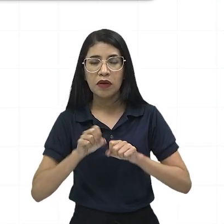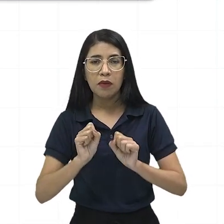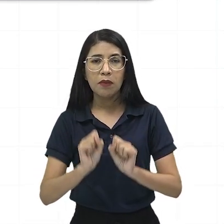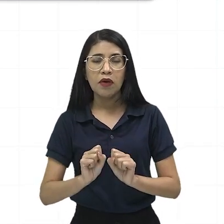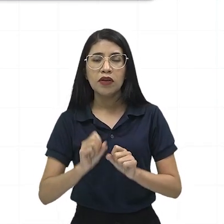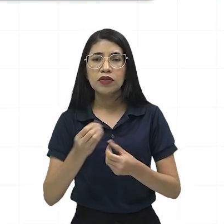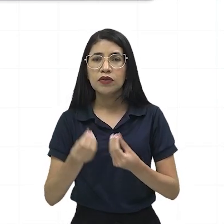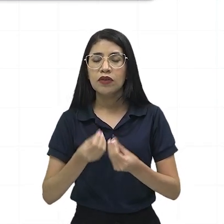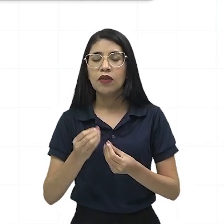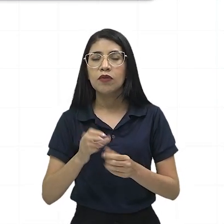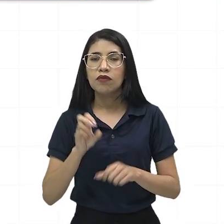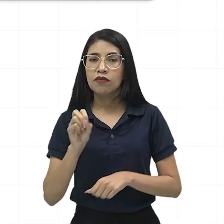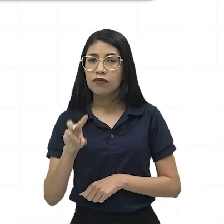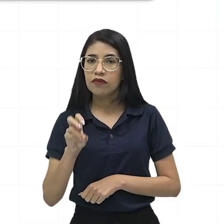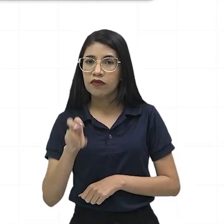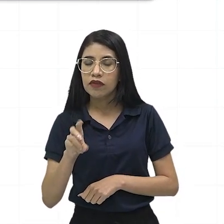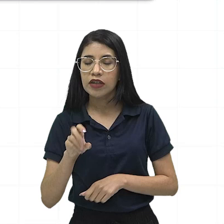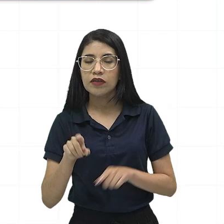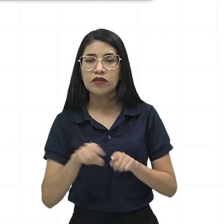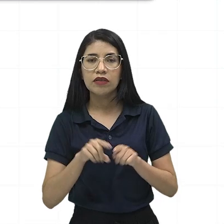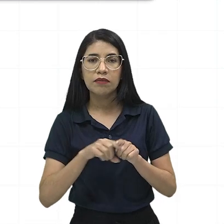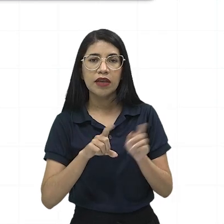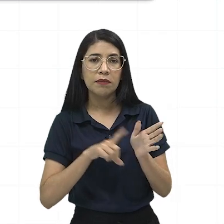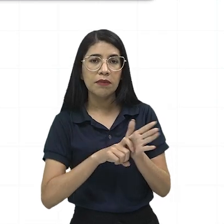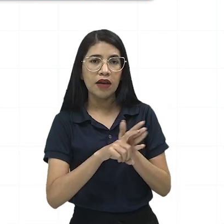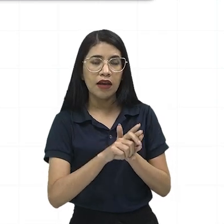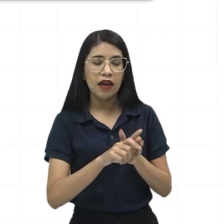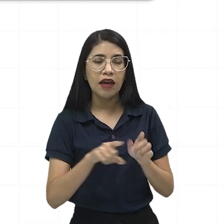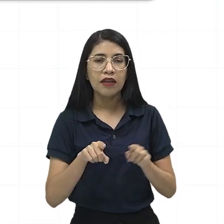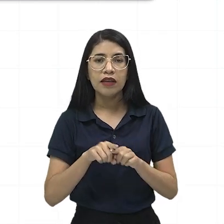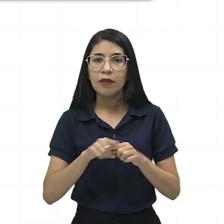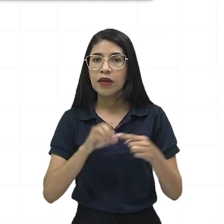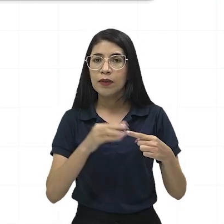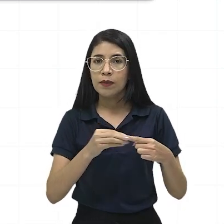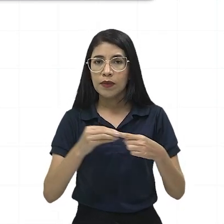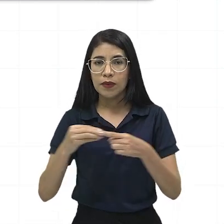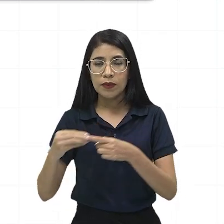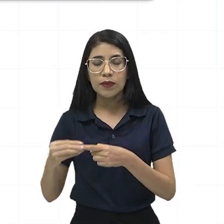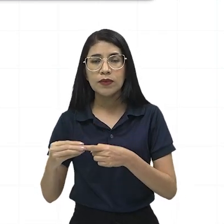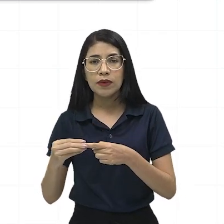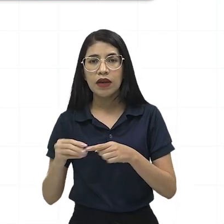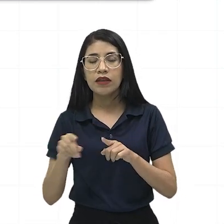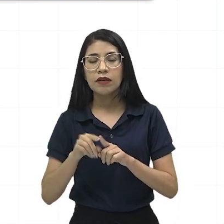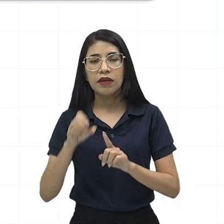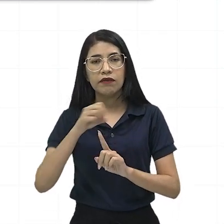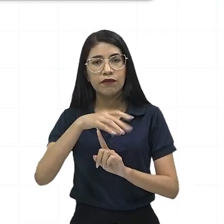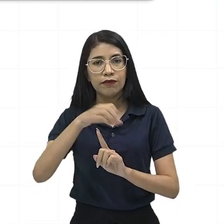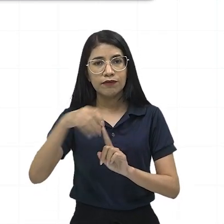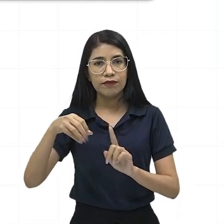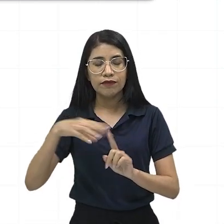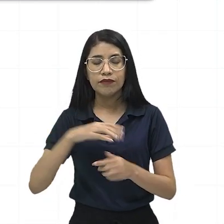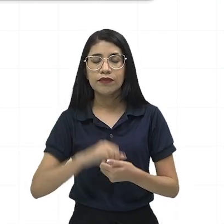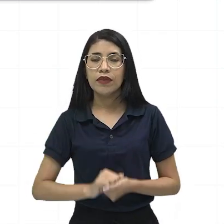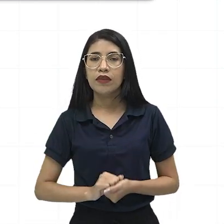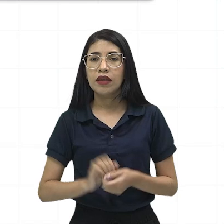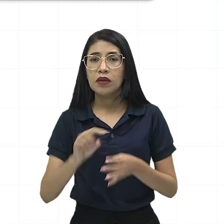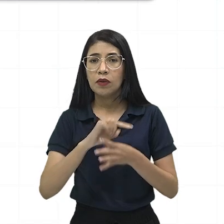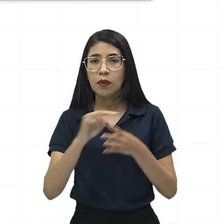causadas por vírus, por bactérias, por protozoários e fungos, os quais